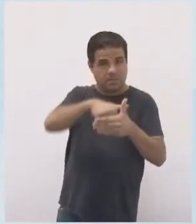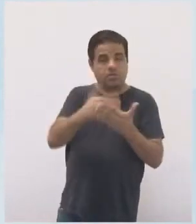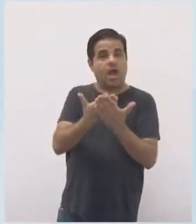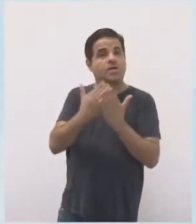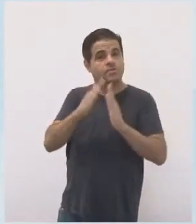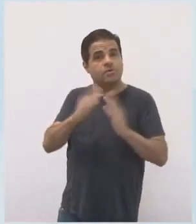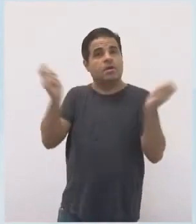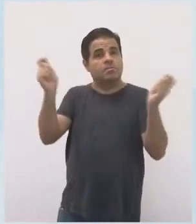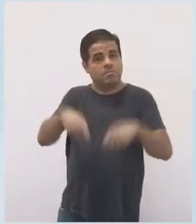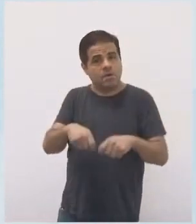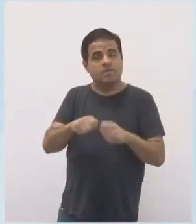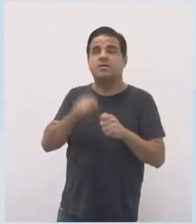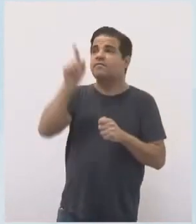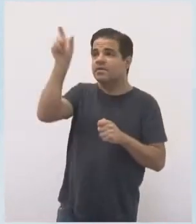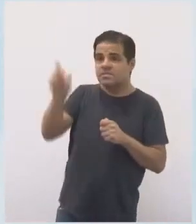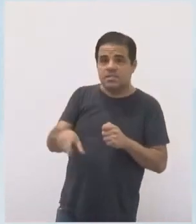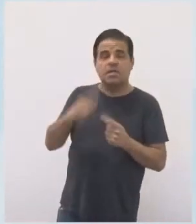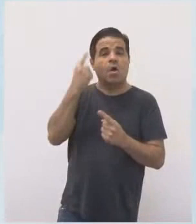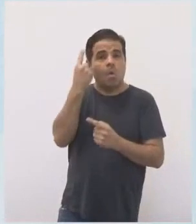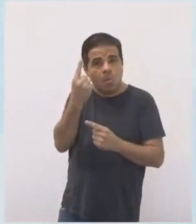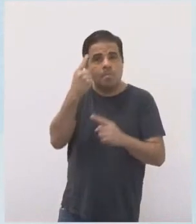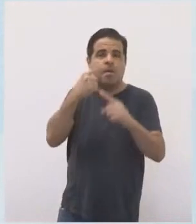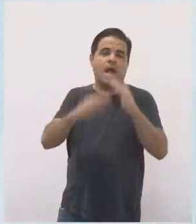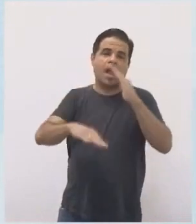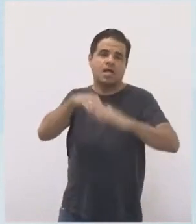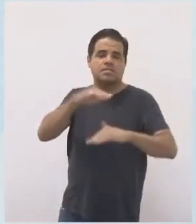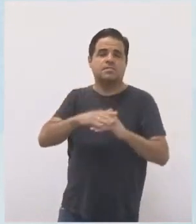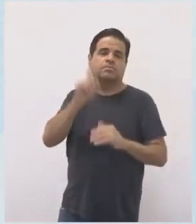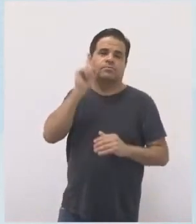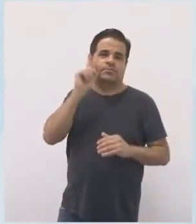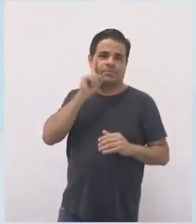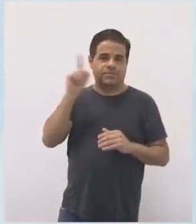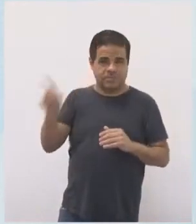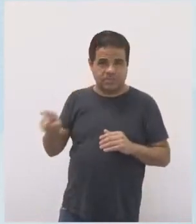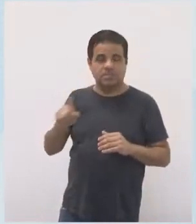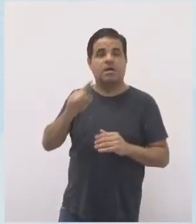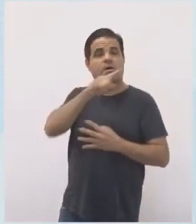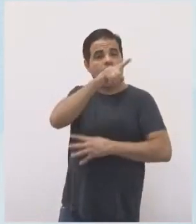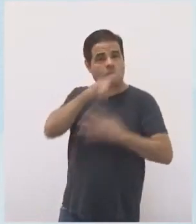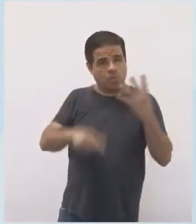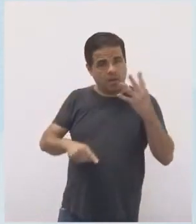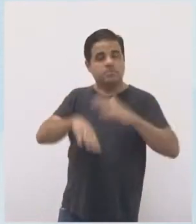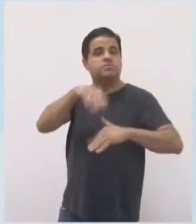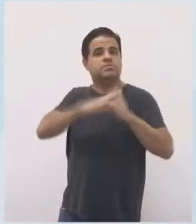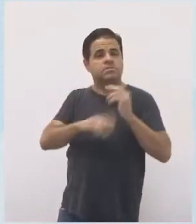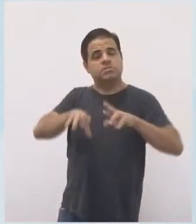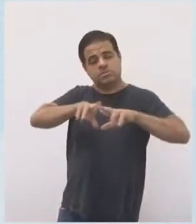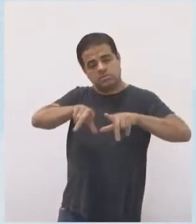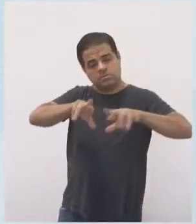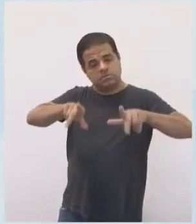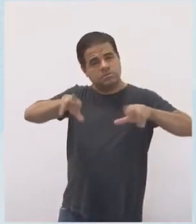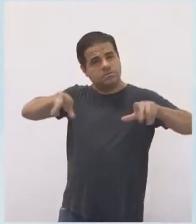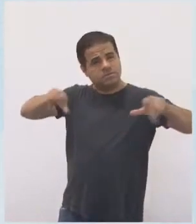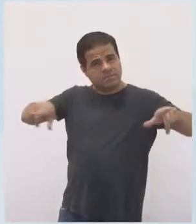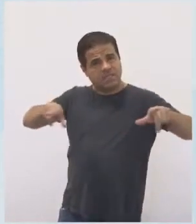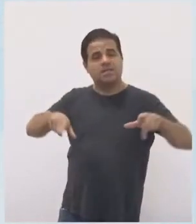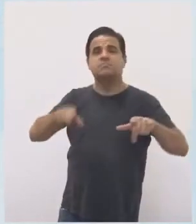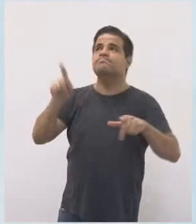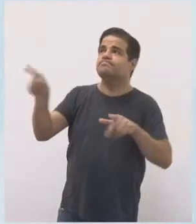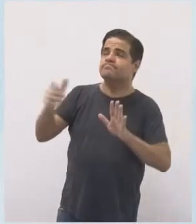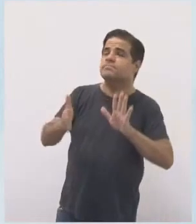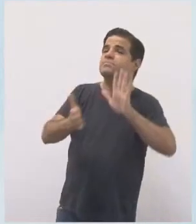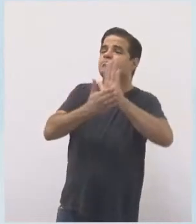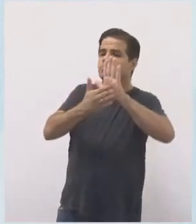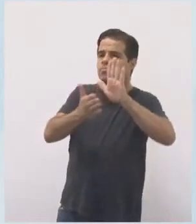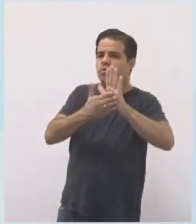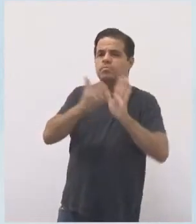escola realizem uma por dia, tá? Então, são 4 ações diferentes, está se